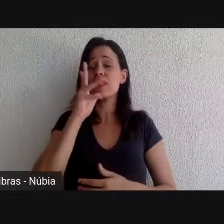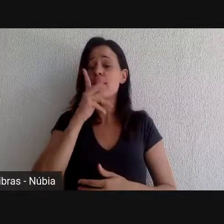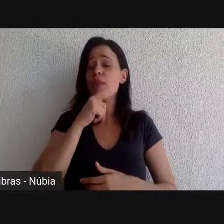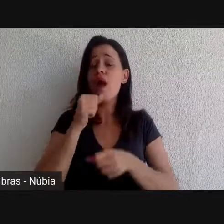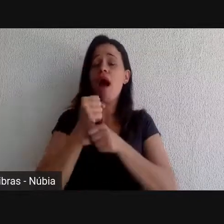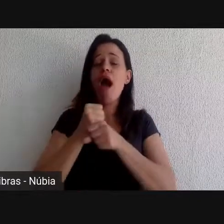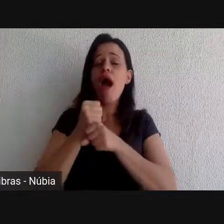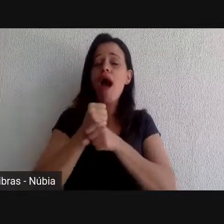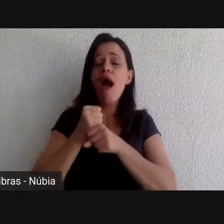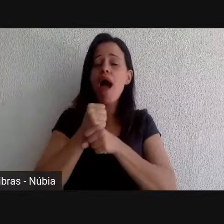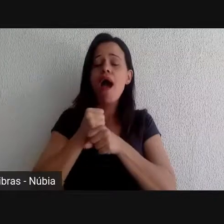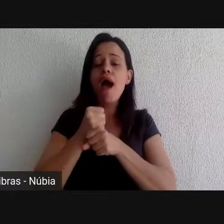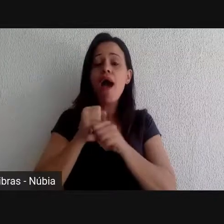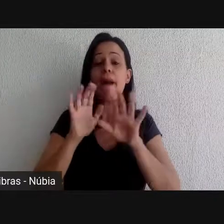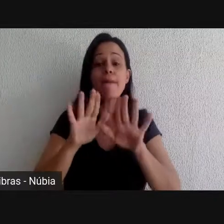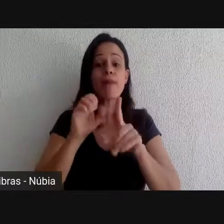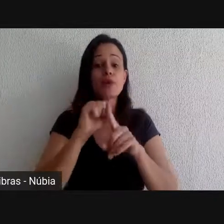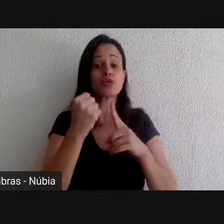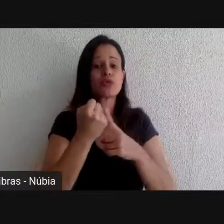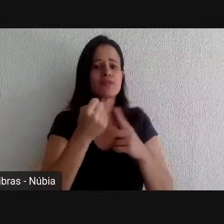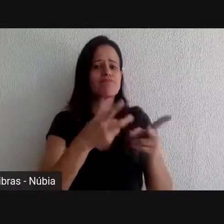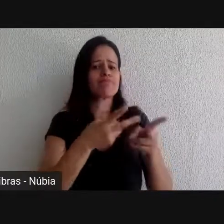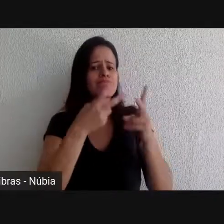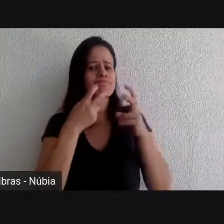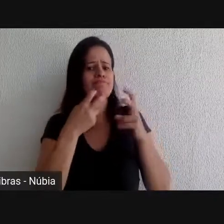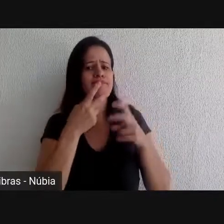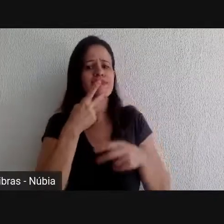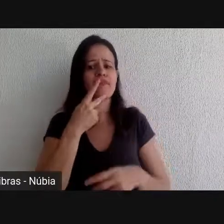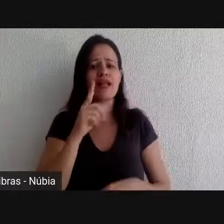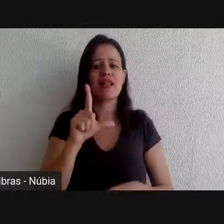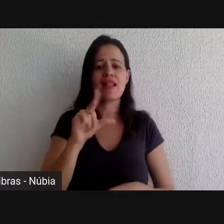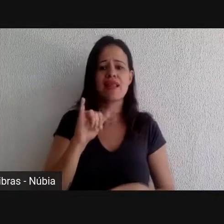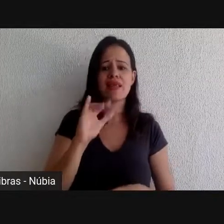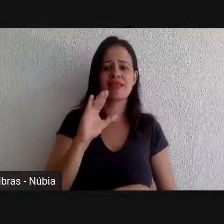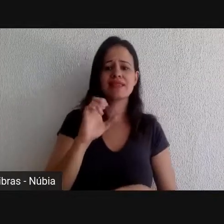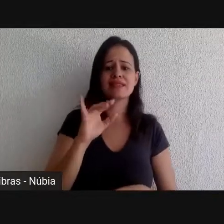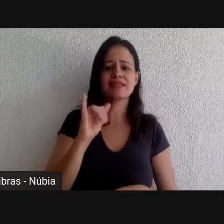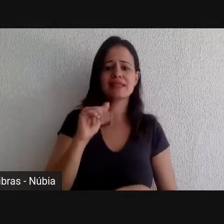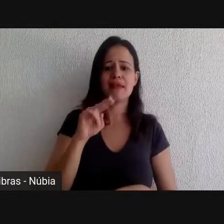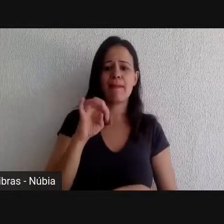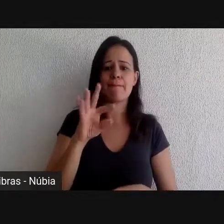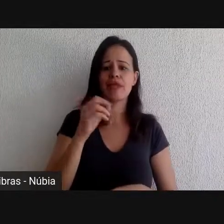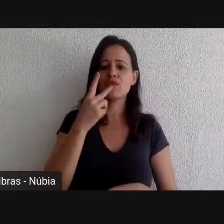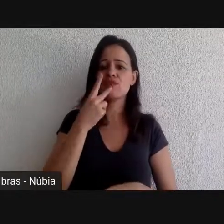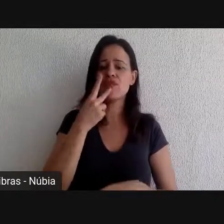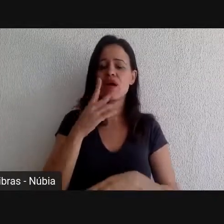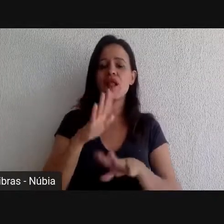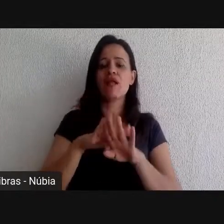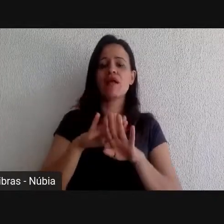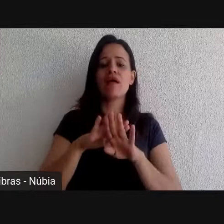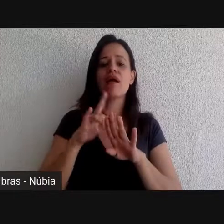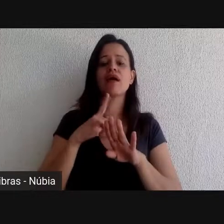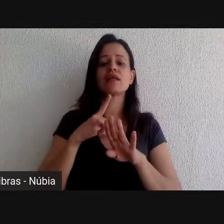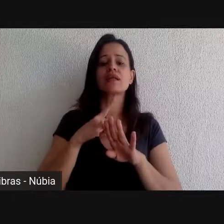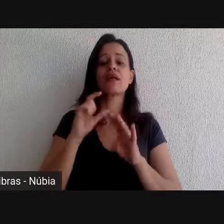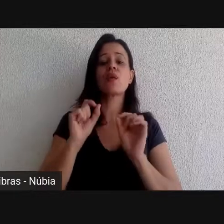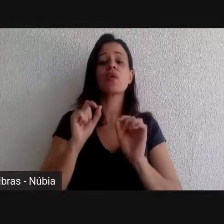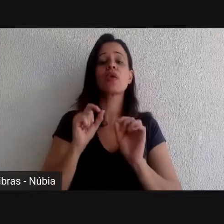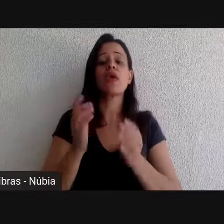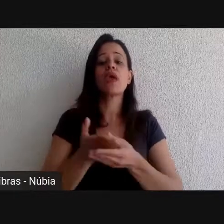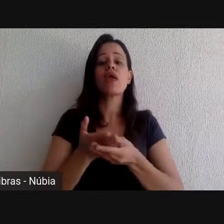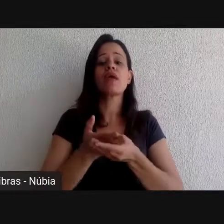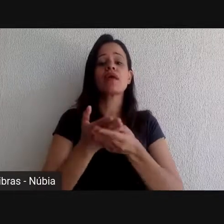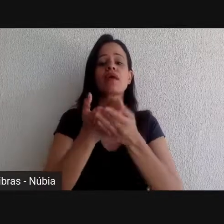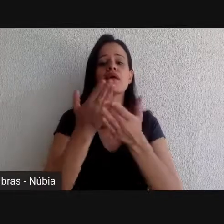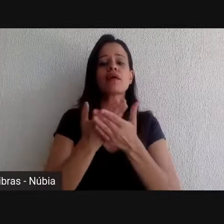Então, a sociedade tem a percepção de que o licenciamento tem início quando o empreendedor chega no balcão do licenciamento com o protocolo e o estudo. E no